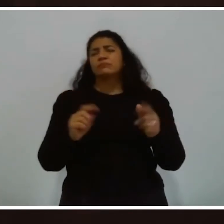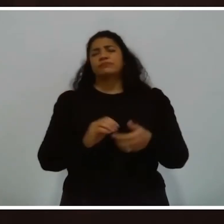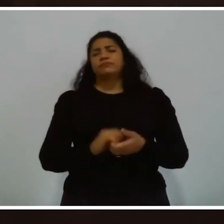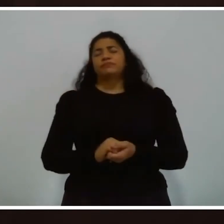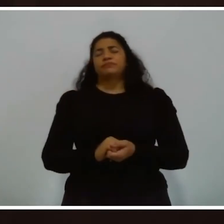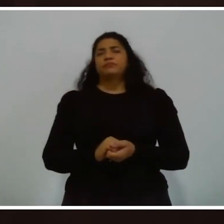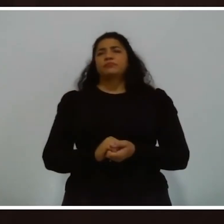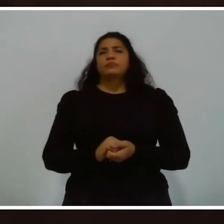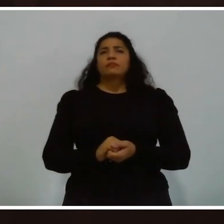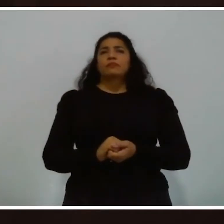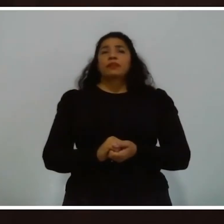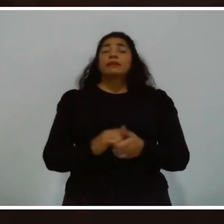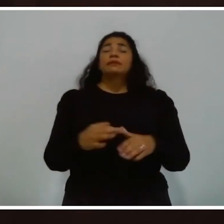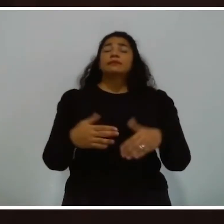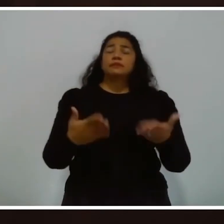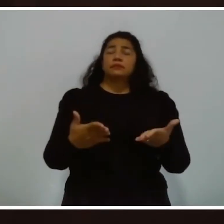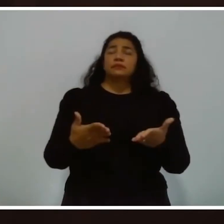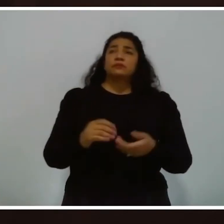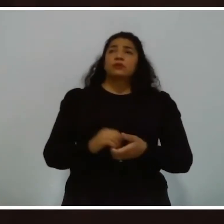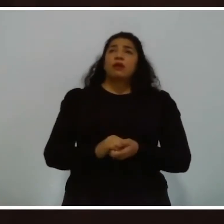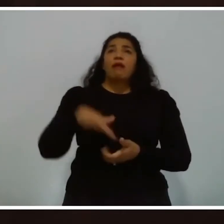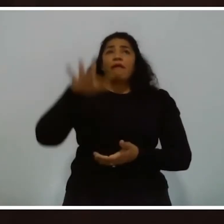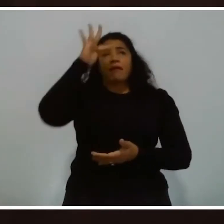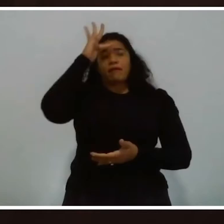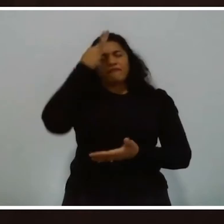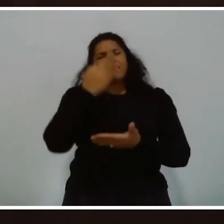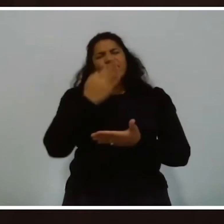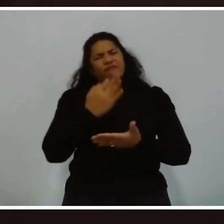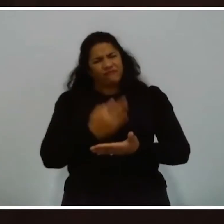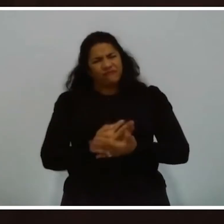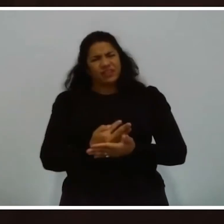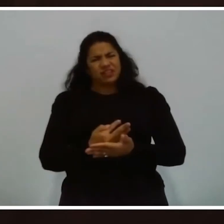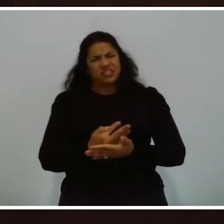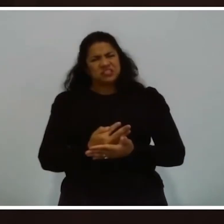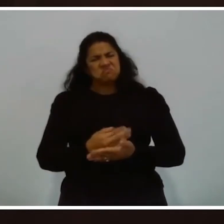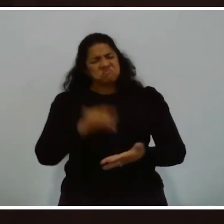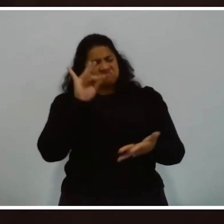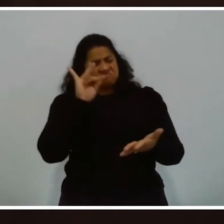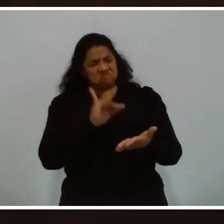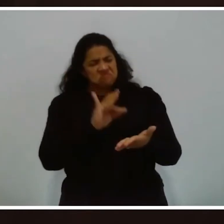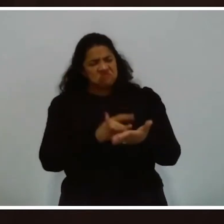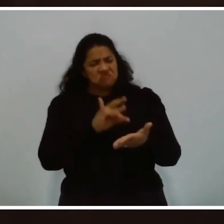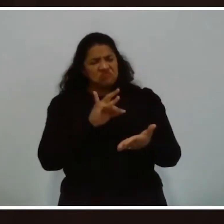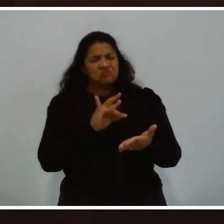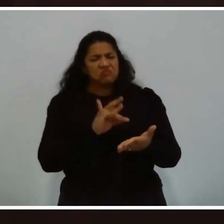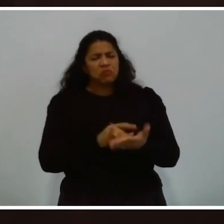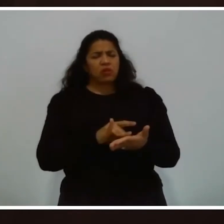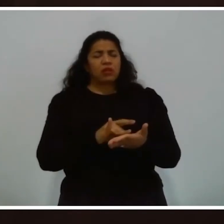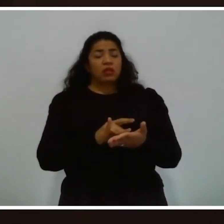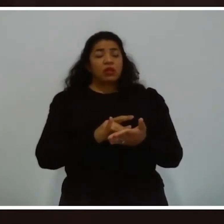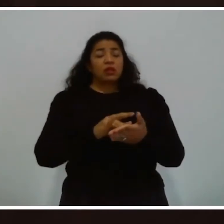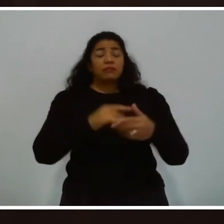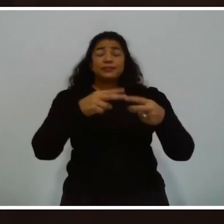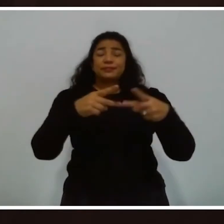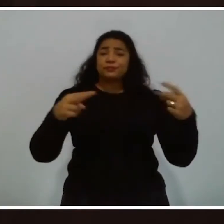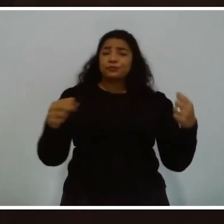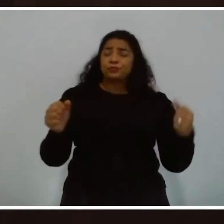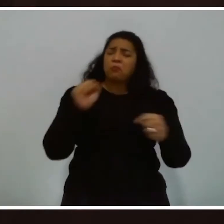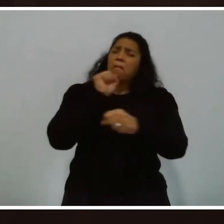é a certeza, né, de coisas que se esperam. Essa palavra certeza